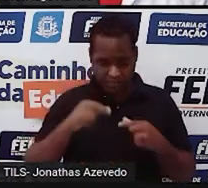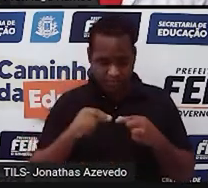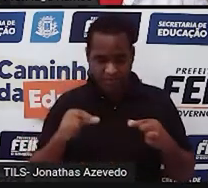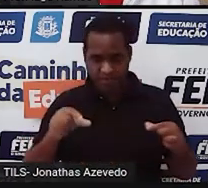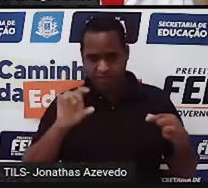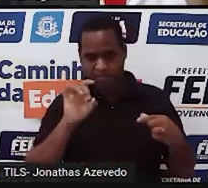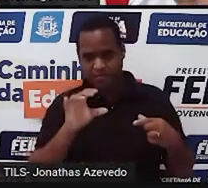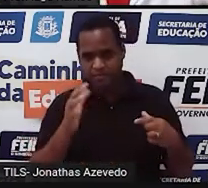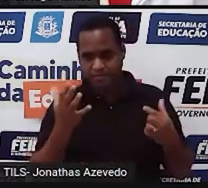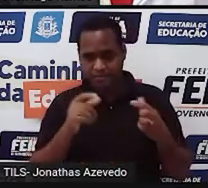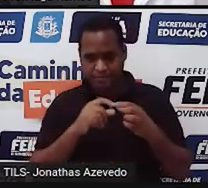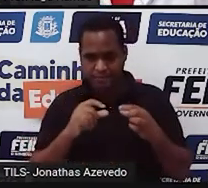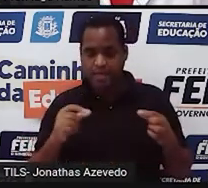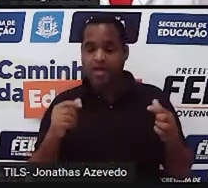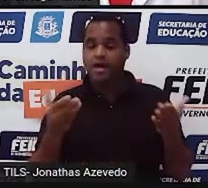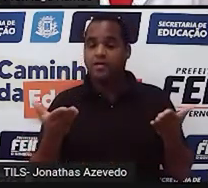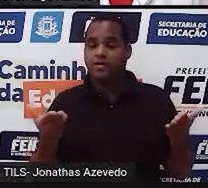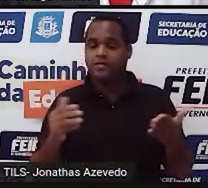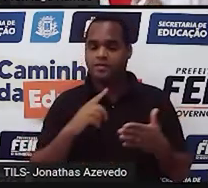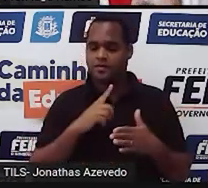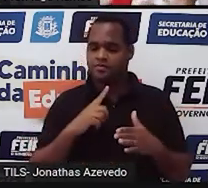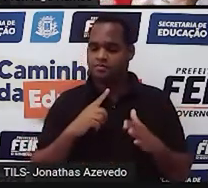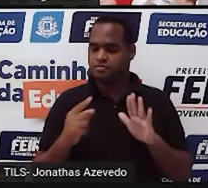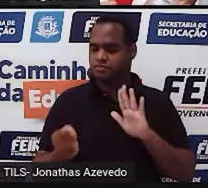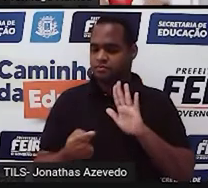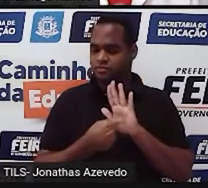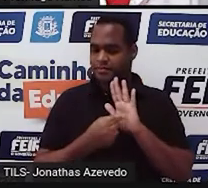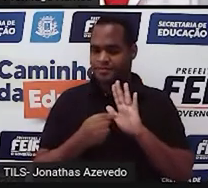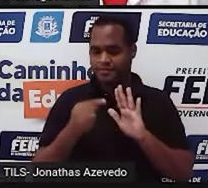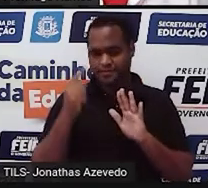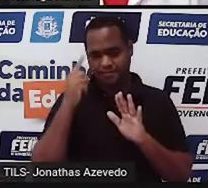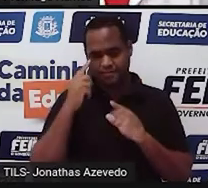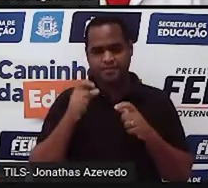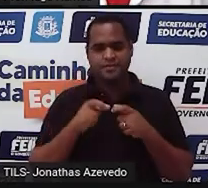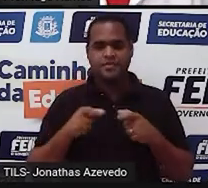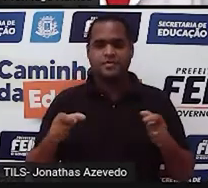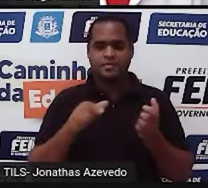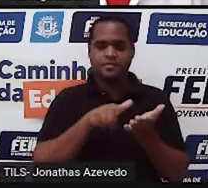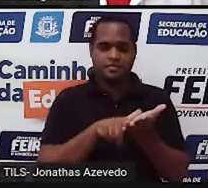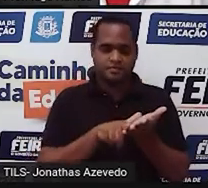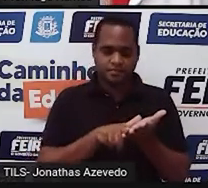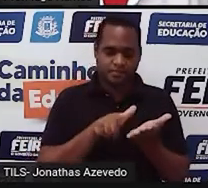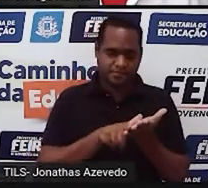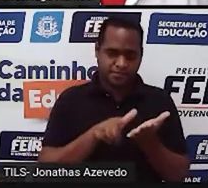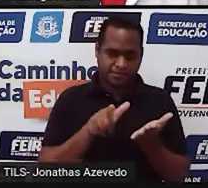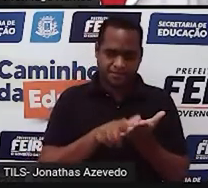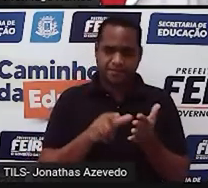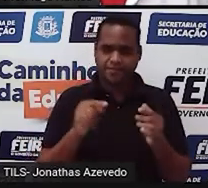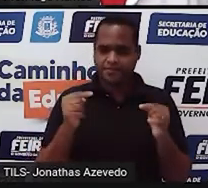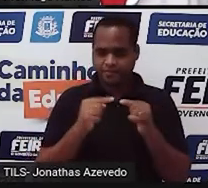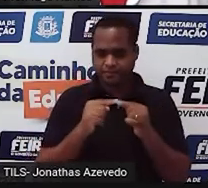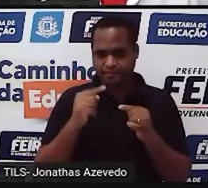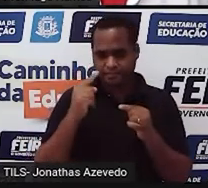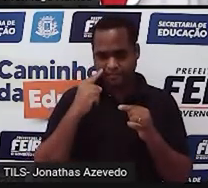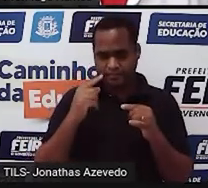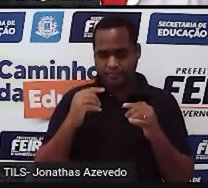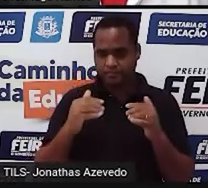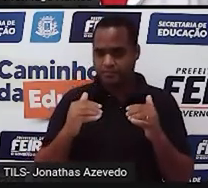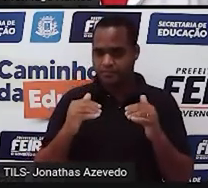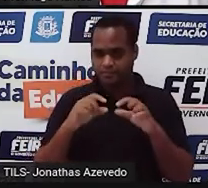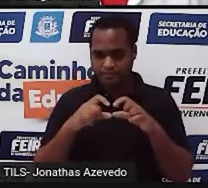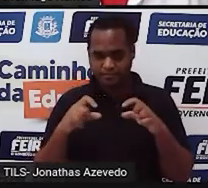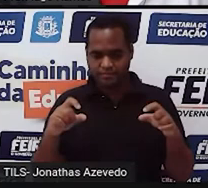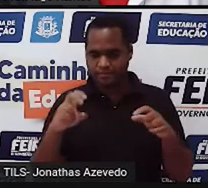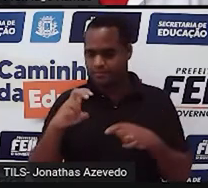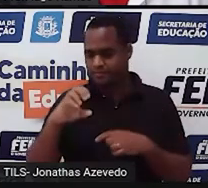cima né e agora você vai marcar um ponto com a régua posicionada no papel só marcar um ponto em cima da régua aonde